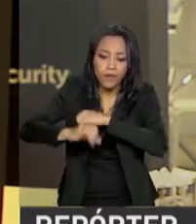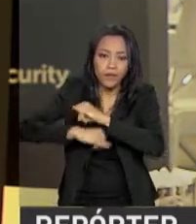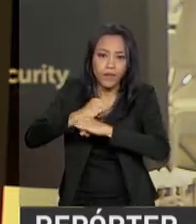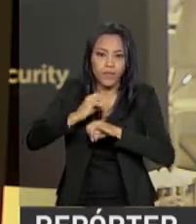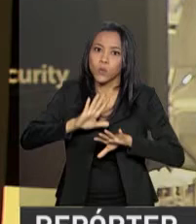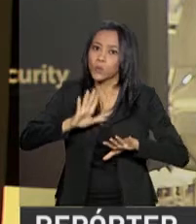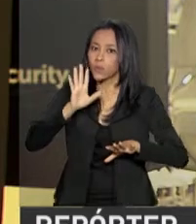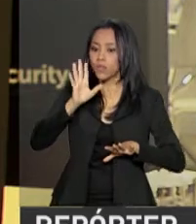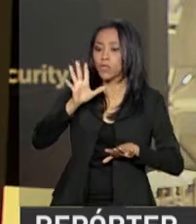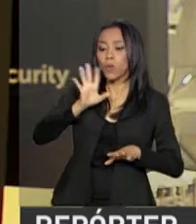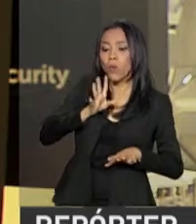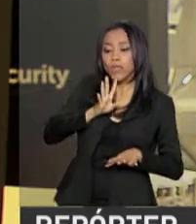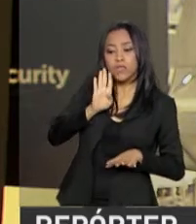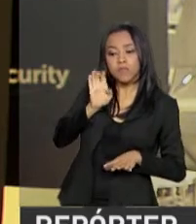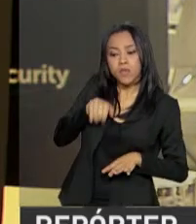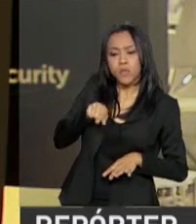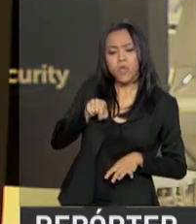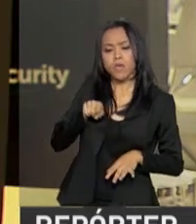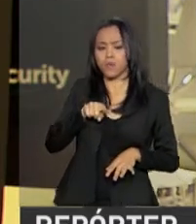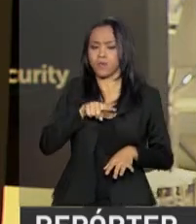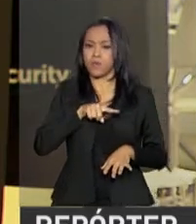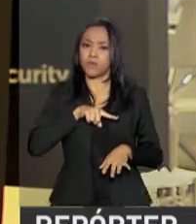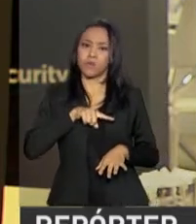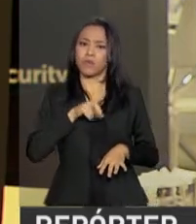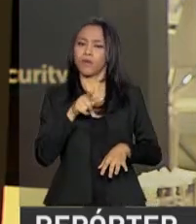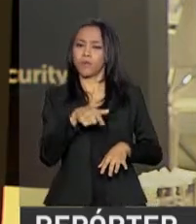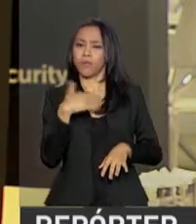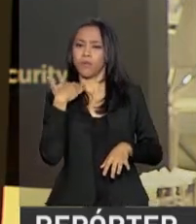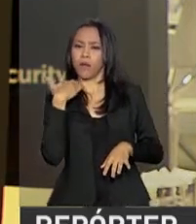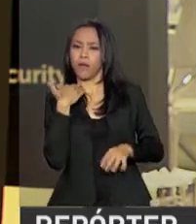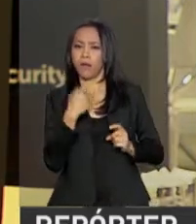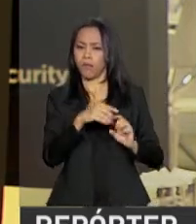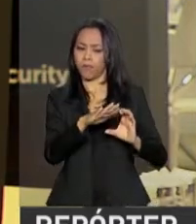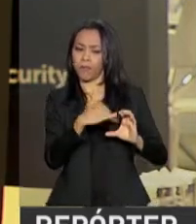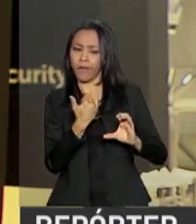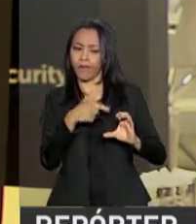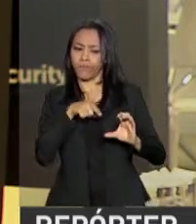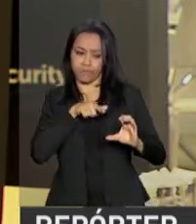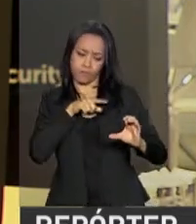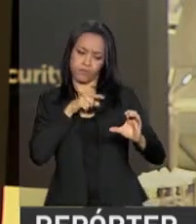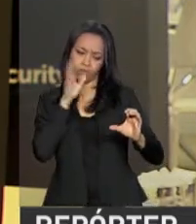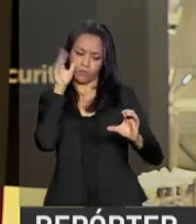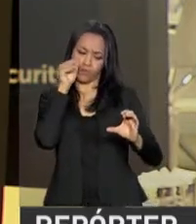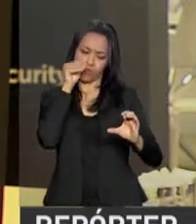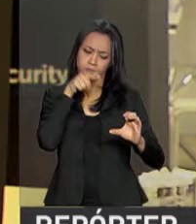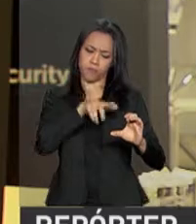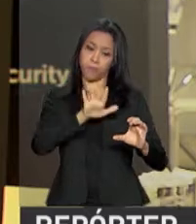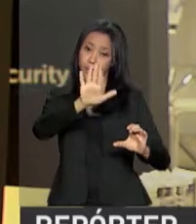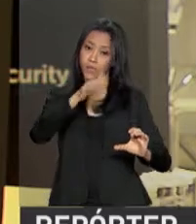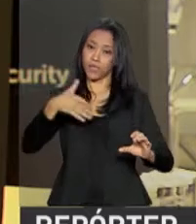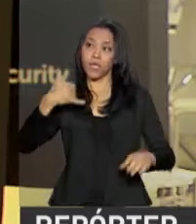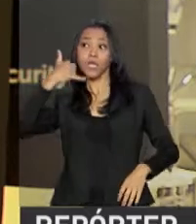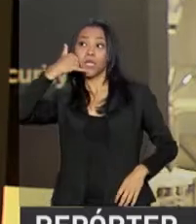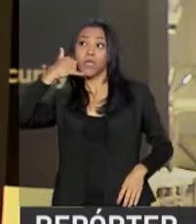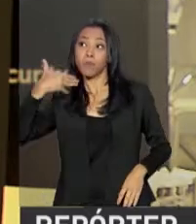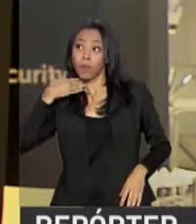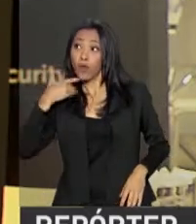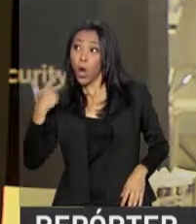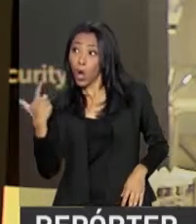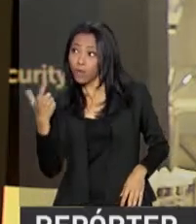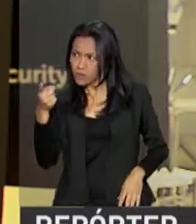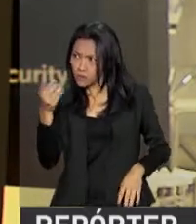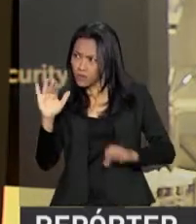tiver uma comunicação bancária que tiver fora do padrão por e mail com hidrogênio vale a pena dar uma ligada para o banco e conversa